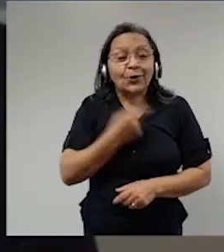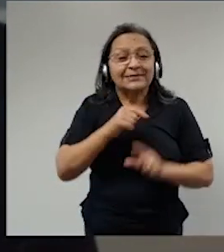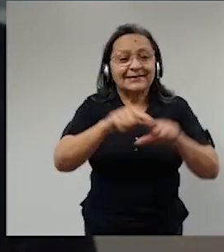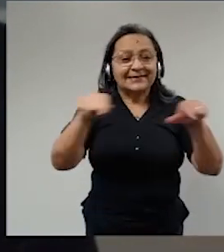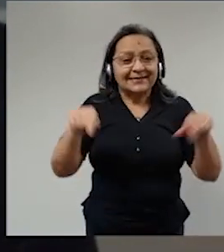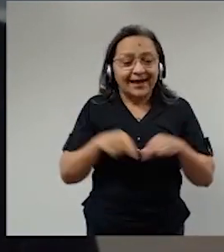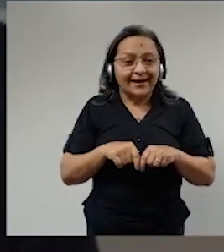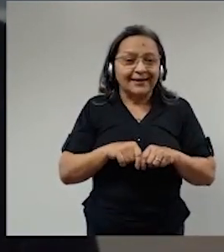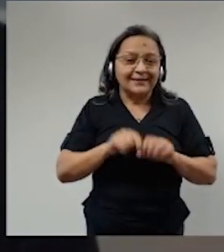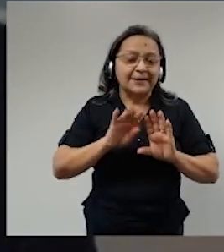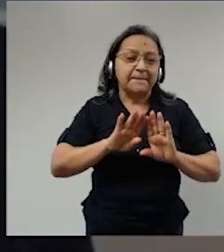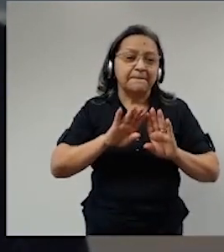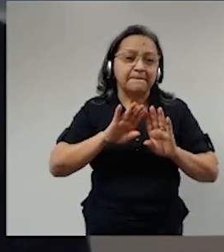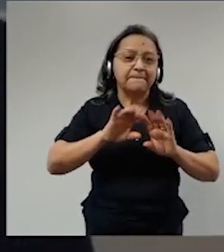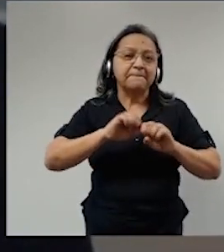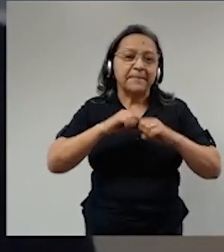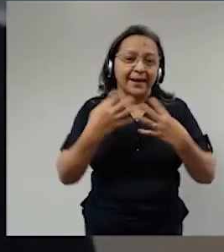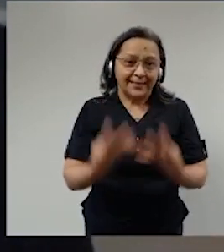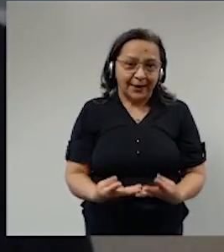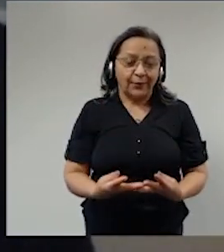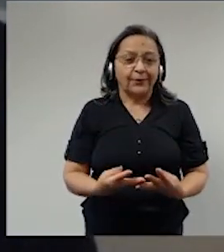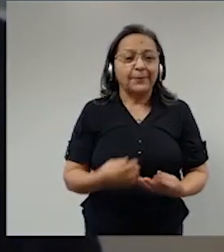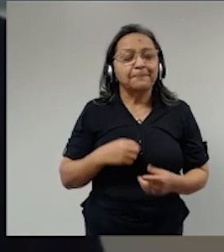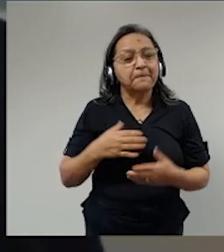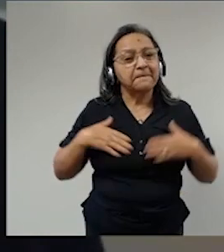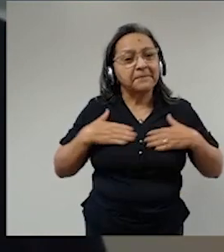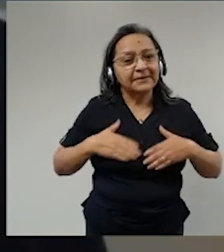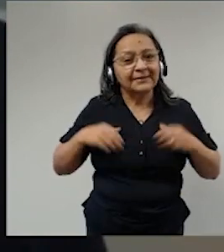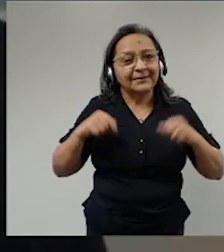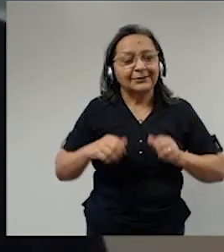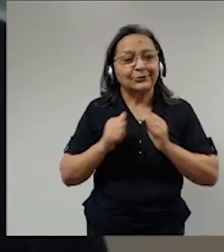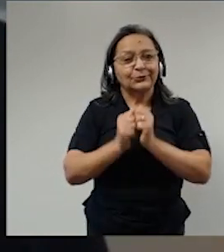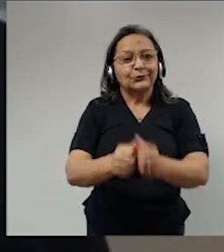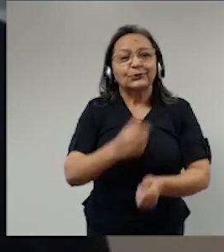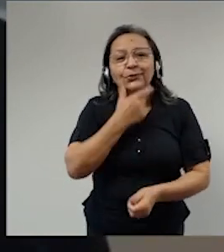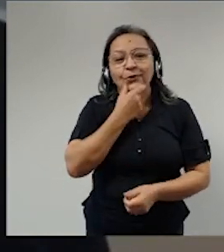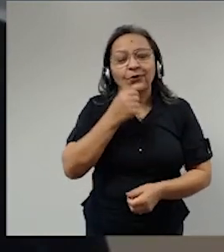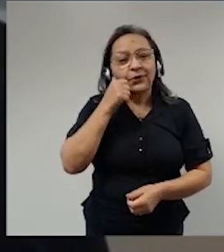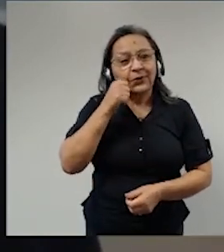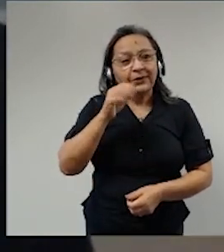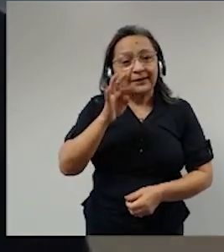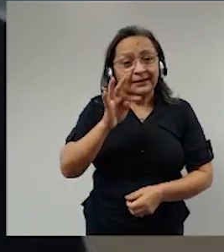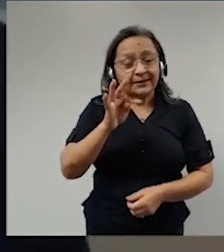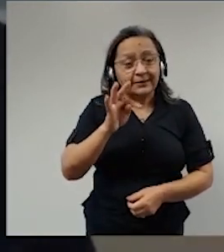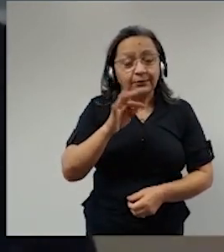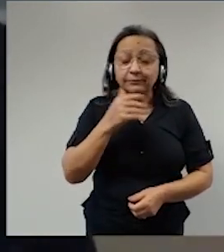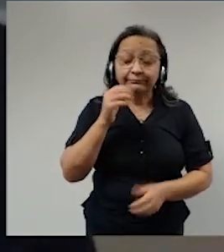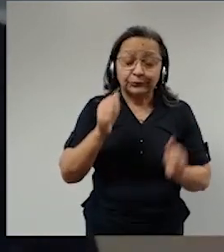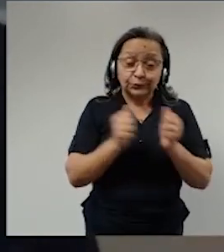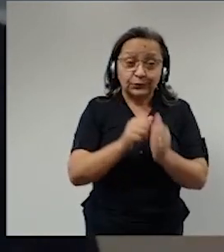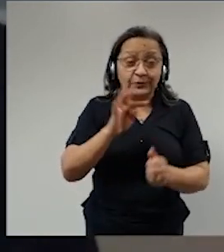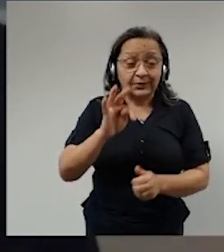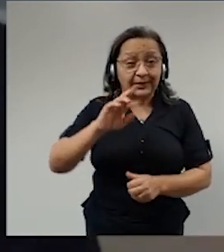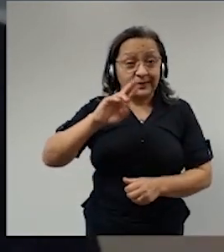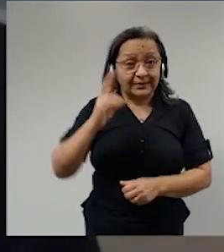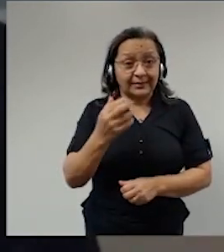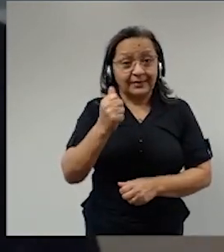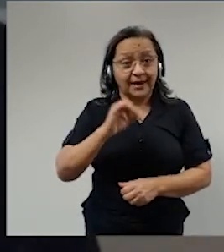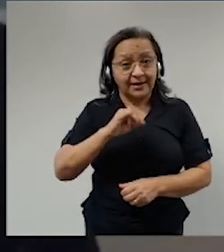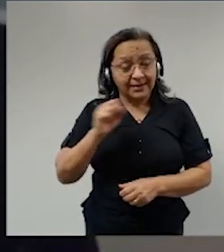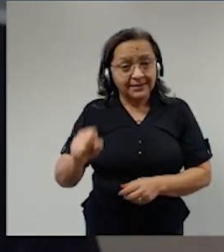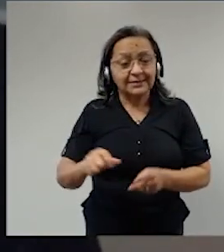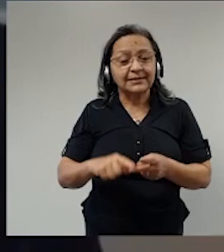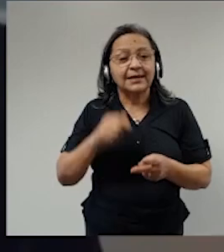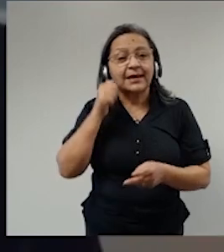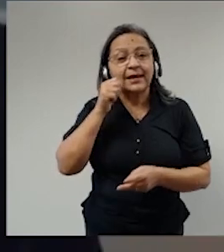dividindo esse painel com Thaís e com Branca. Aproveito para homenagear o nosso presidente nacional, Felipe Santa Cruz, e